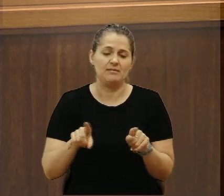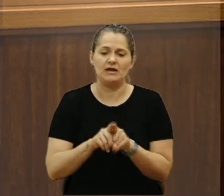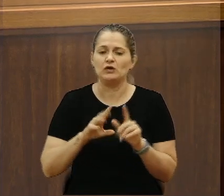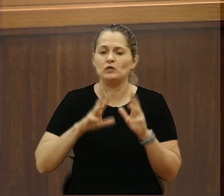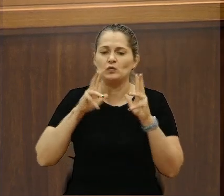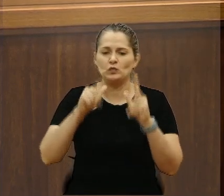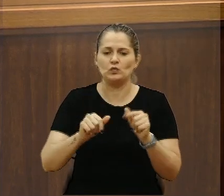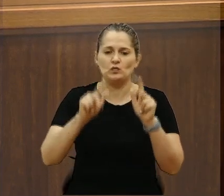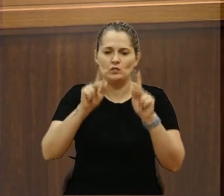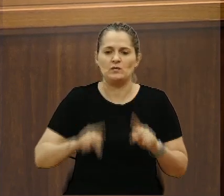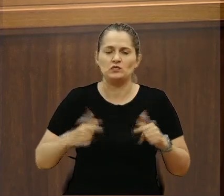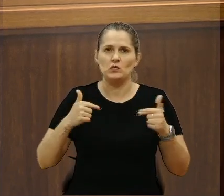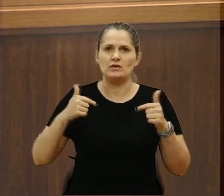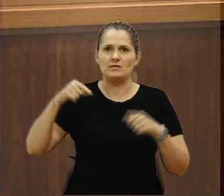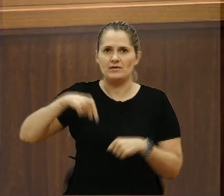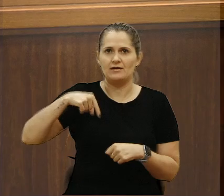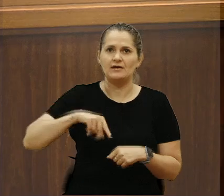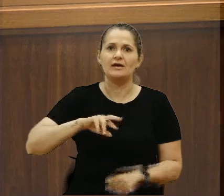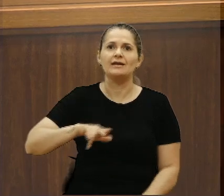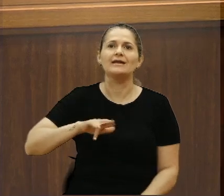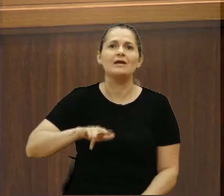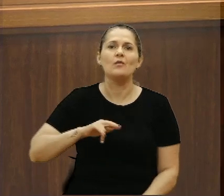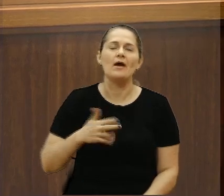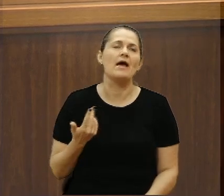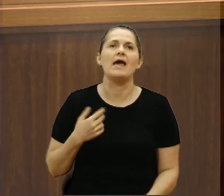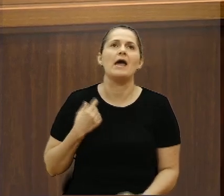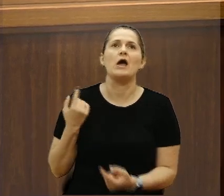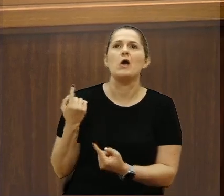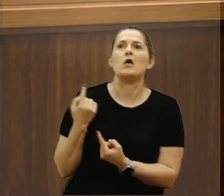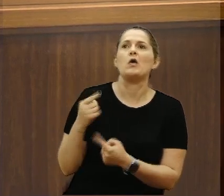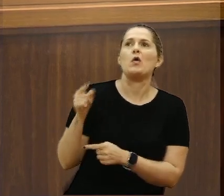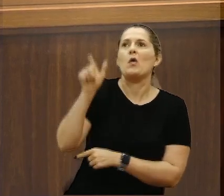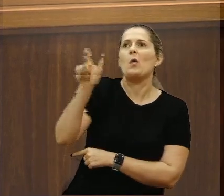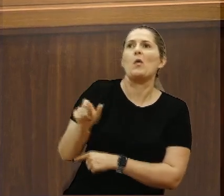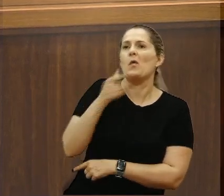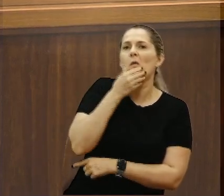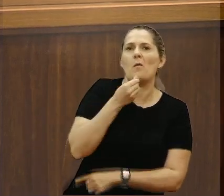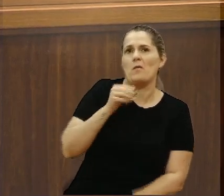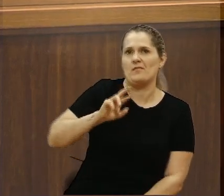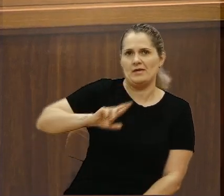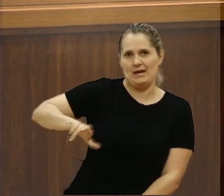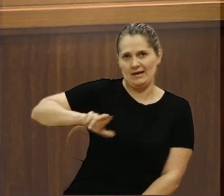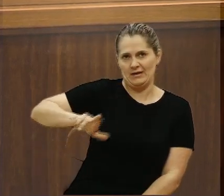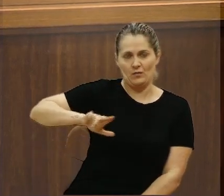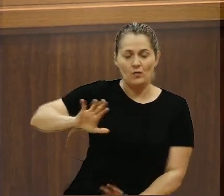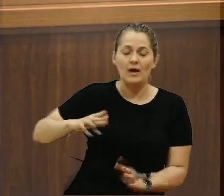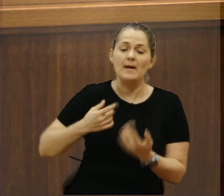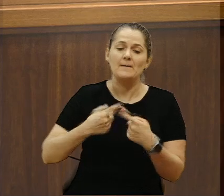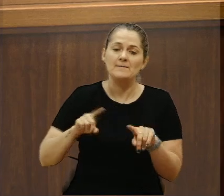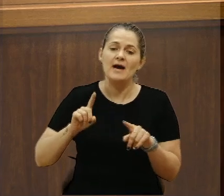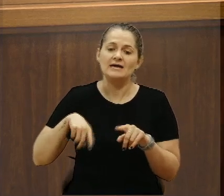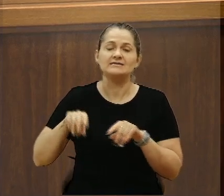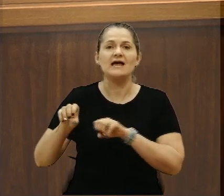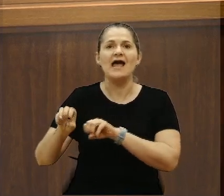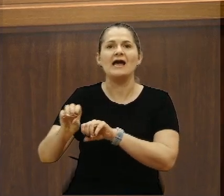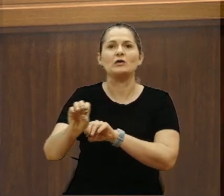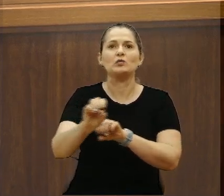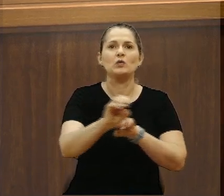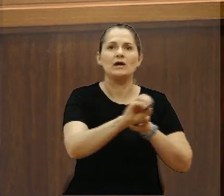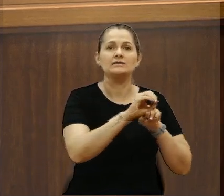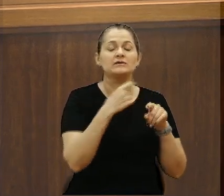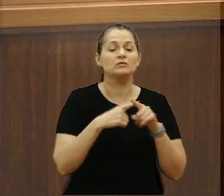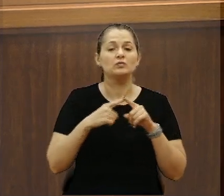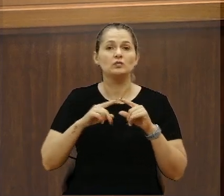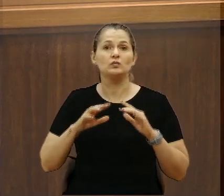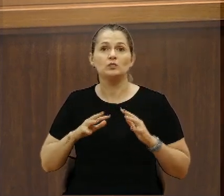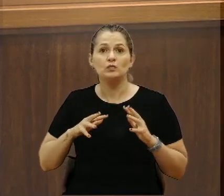debate, que não é contra nenhum homem aqui, mas educativo, para que todo